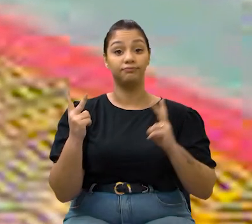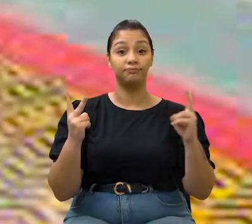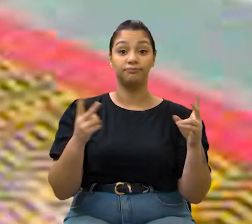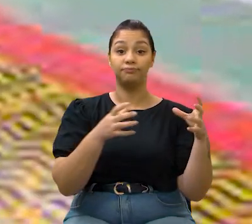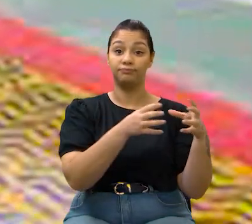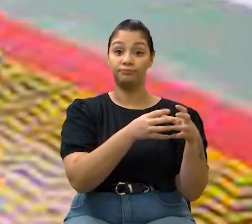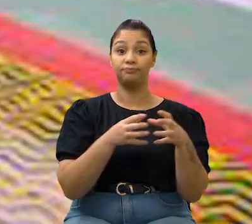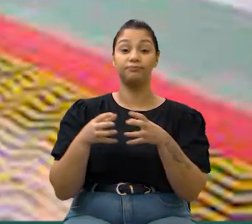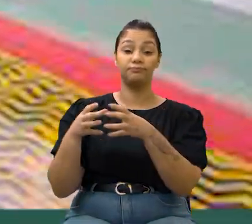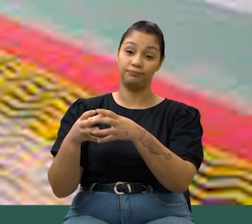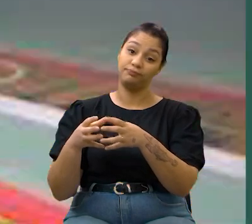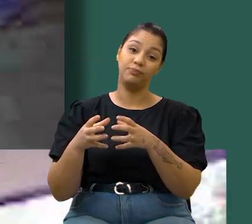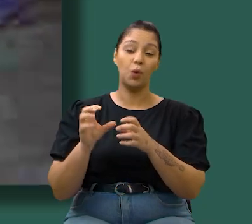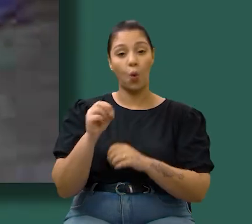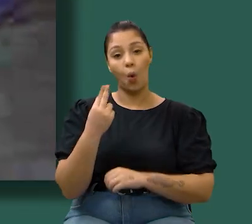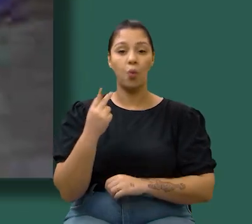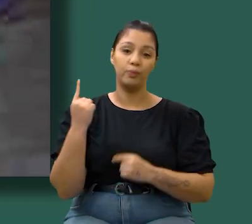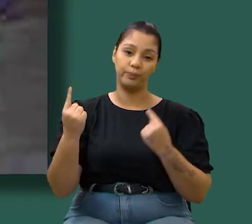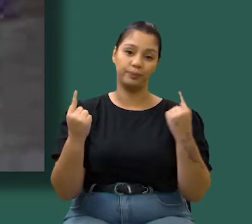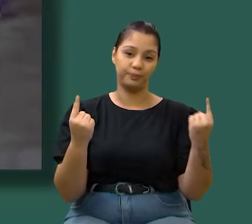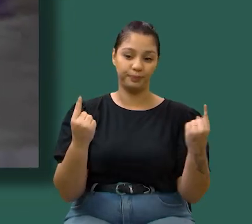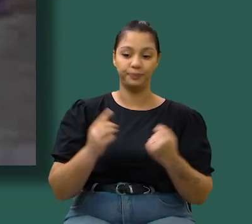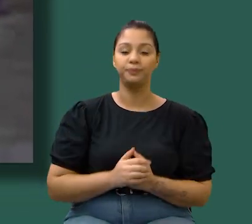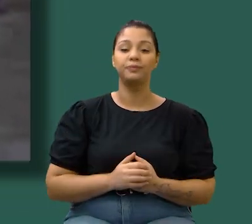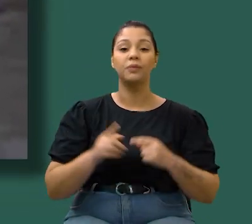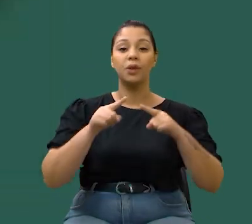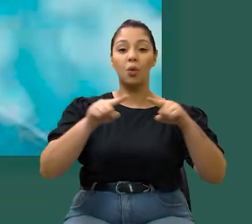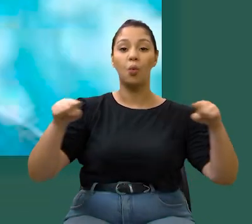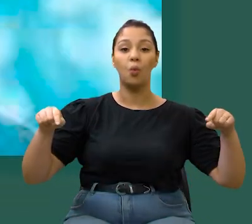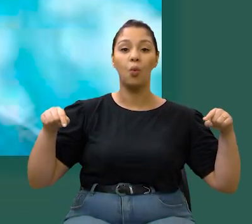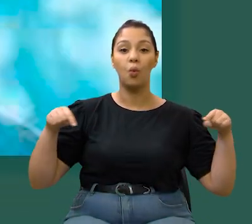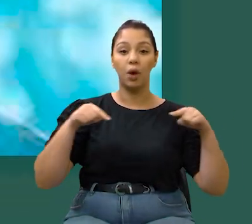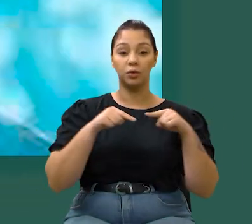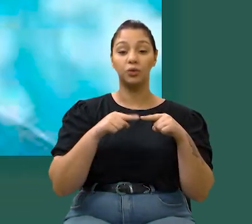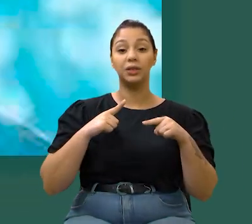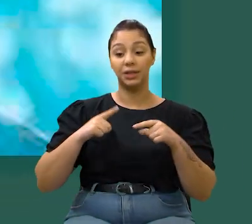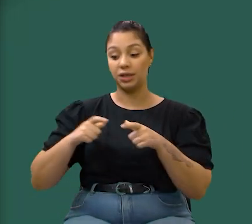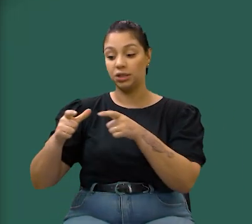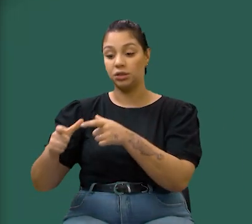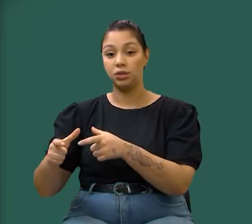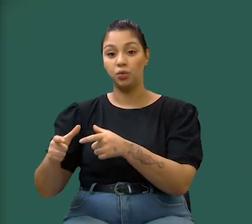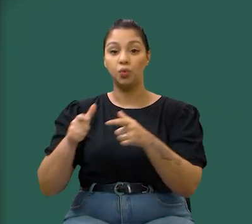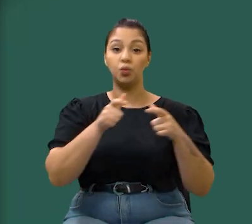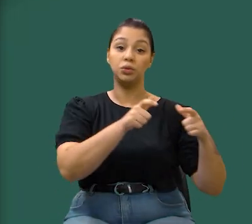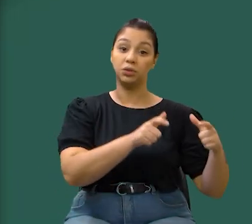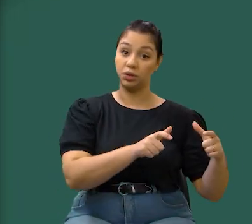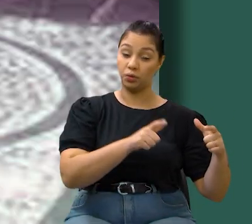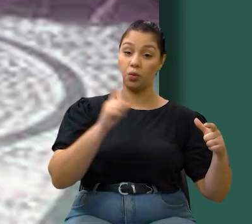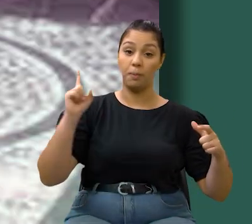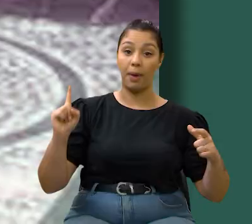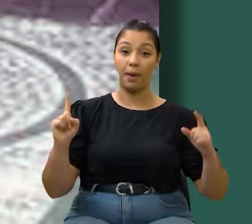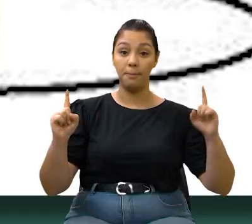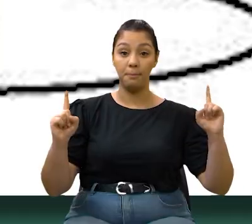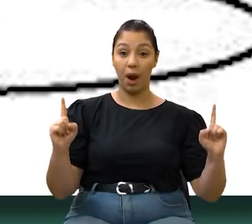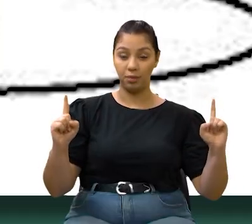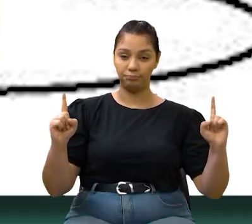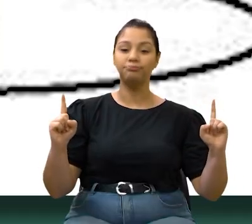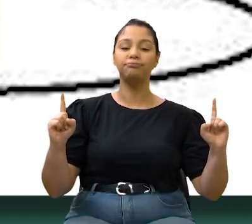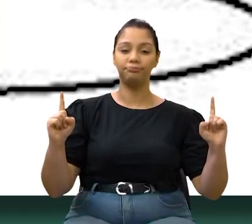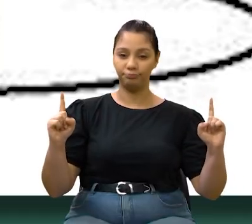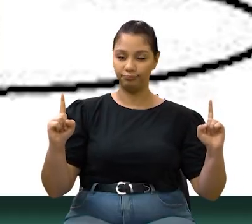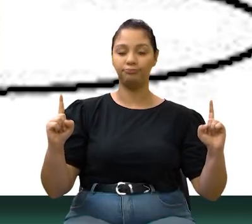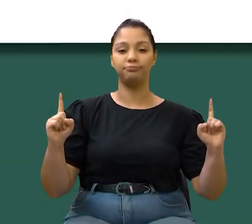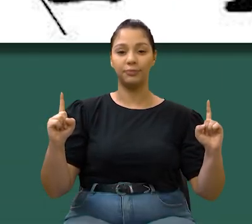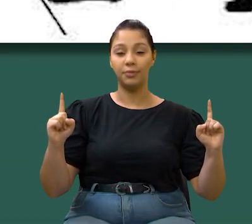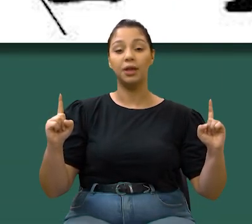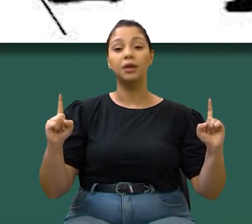de 4, 2 equipes de 2 jogadores. A quadra é formada por 2 círculos opostos. Um jogador de